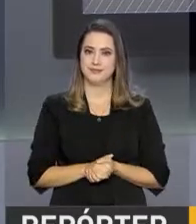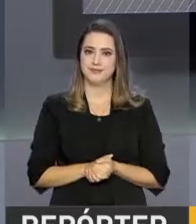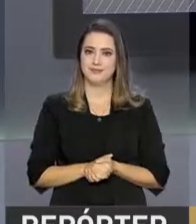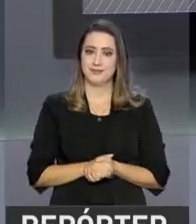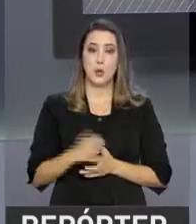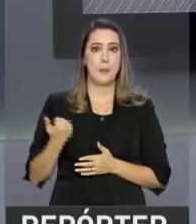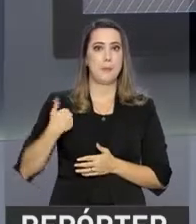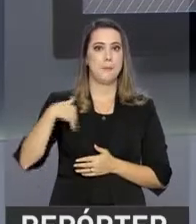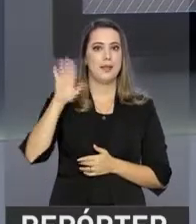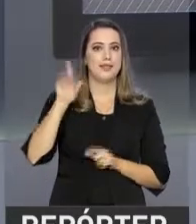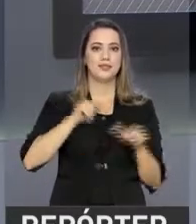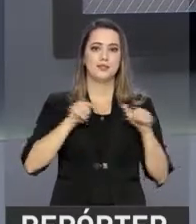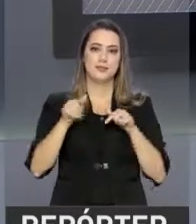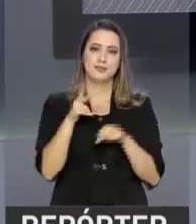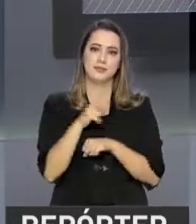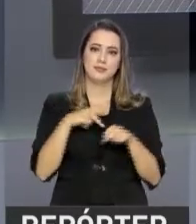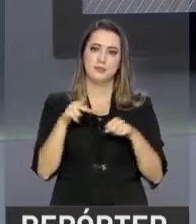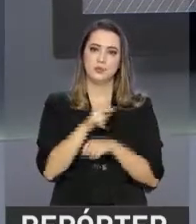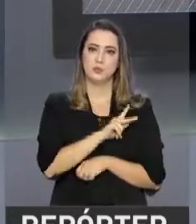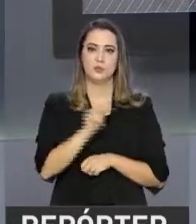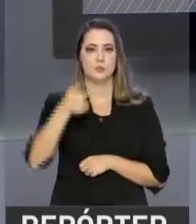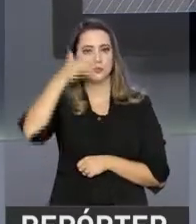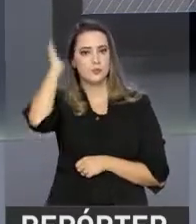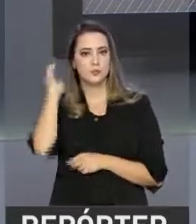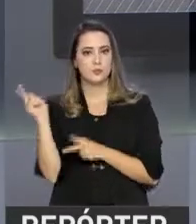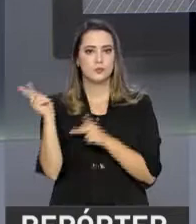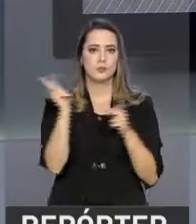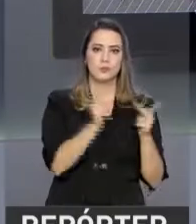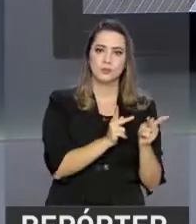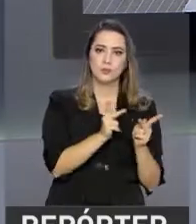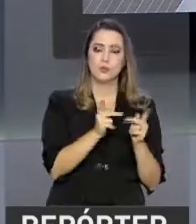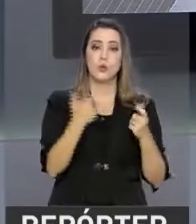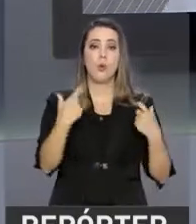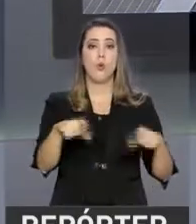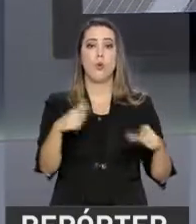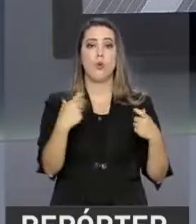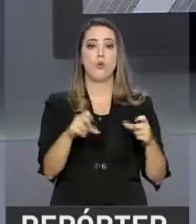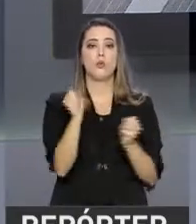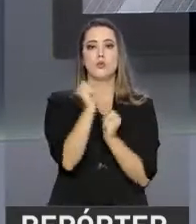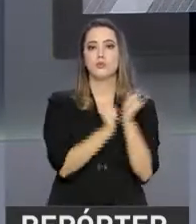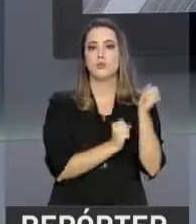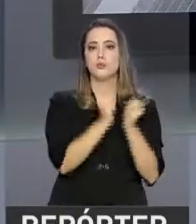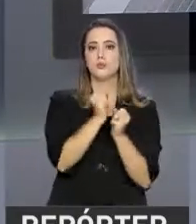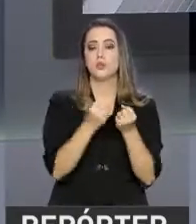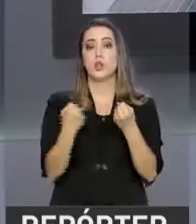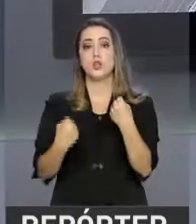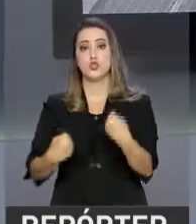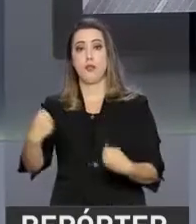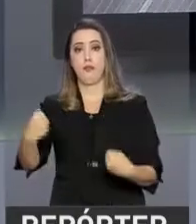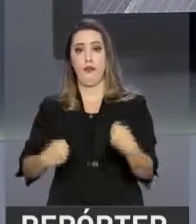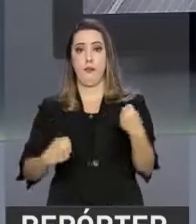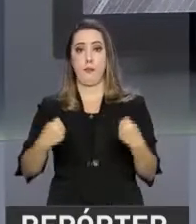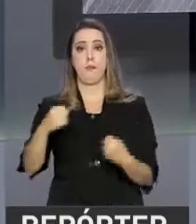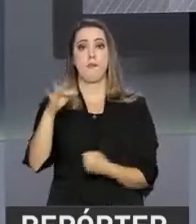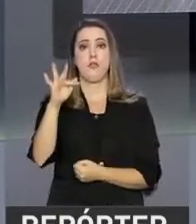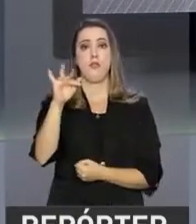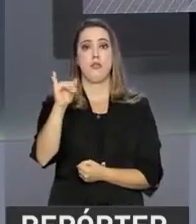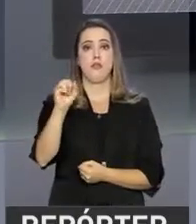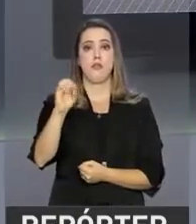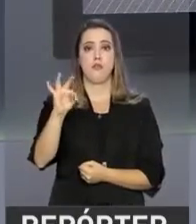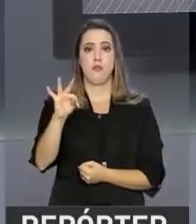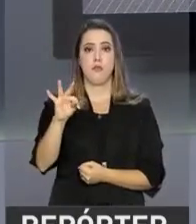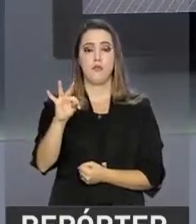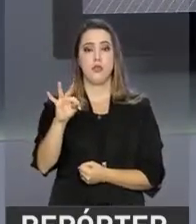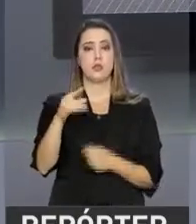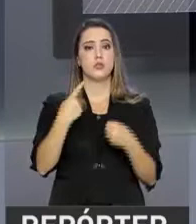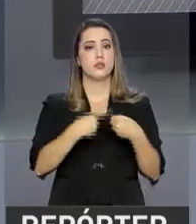Mais empregos para o país. O presidente Michel Temer visitou a planta industrial da montadora de automóveis Fiat Chrysler, que fica em